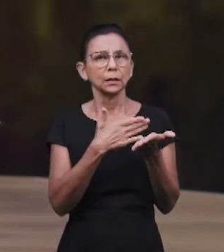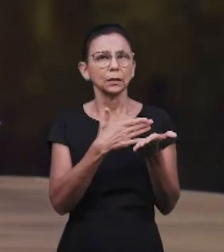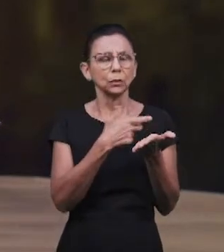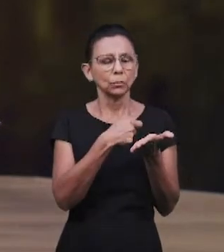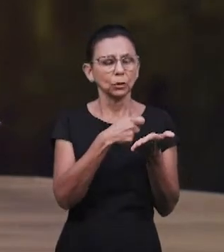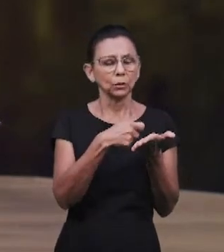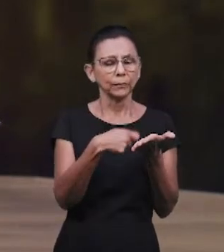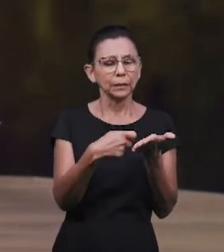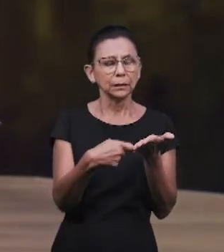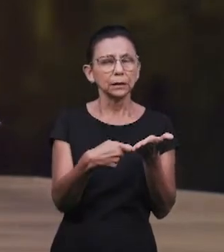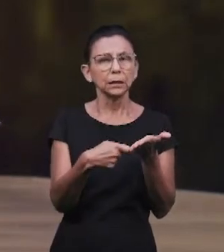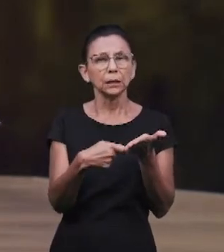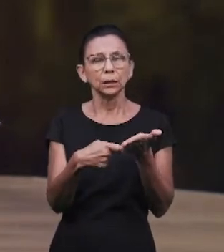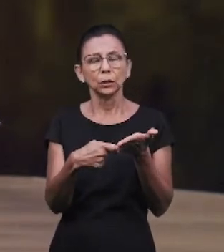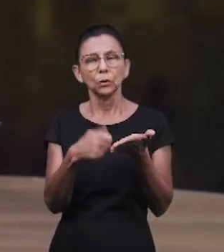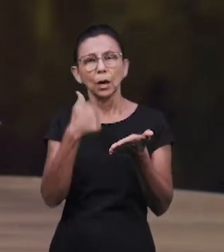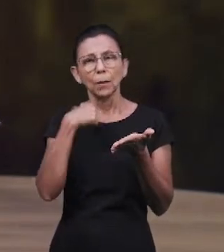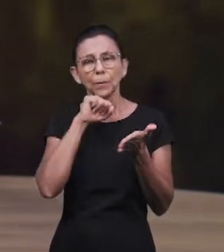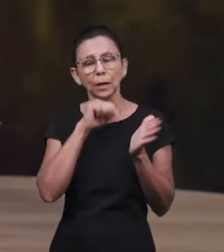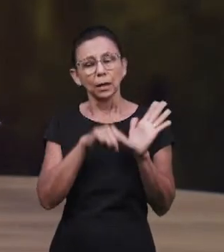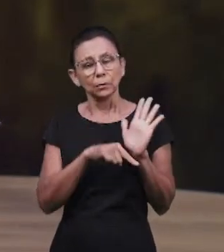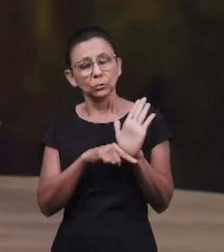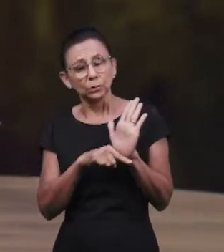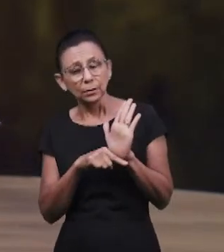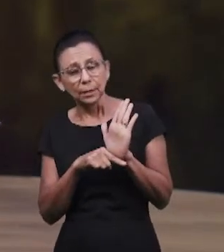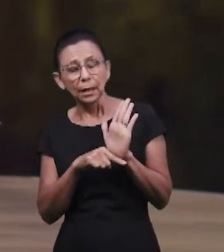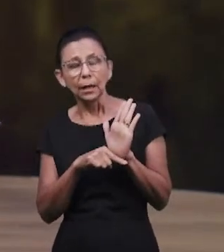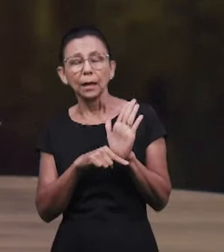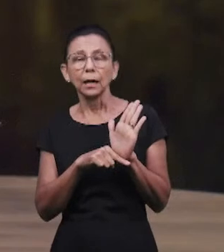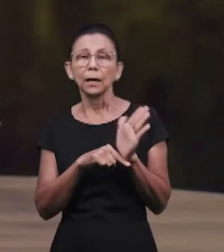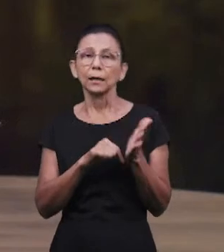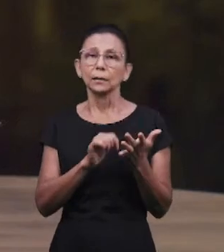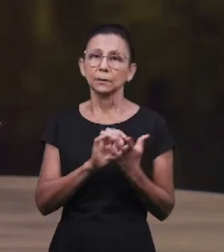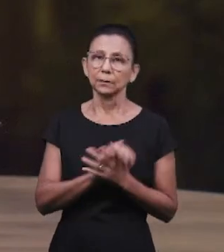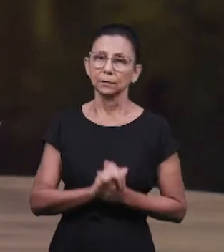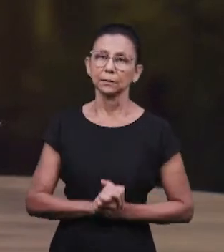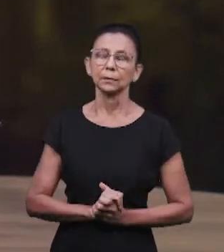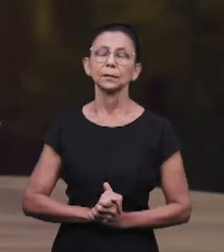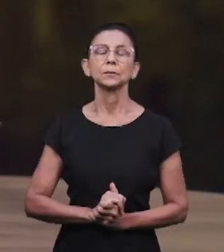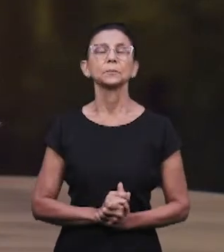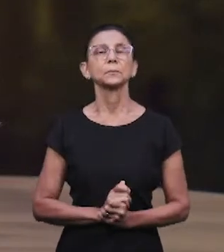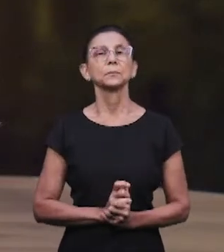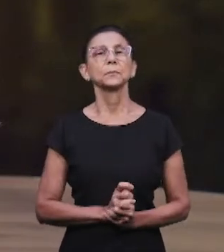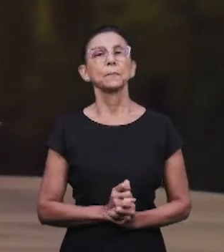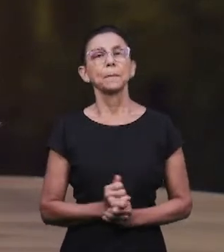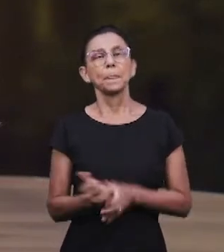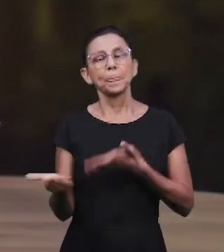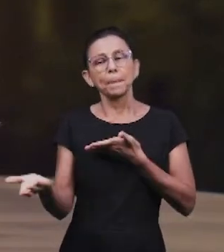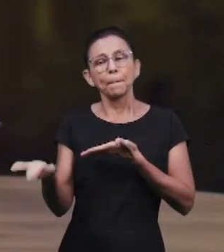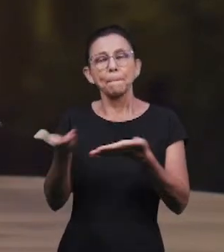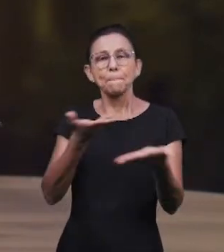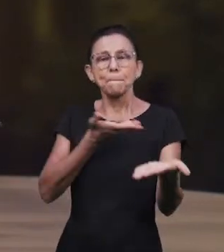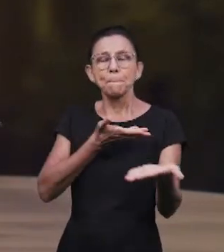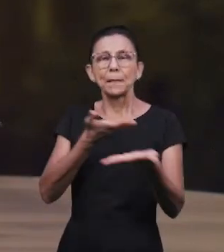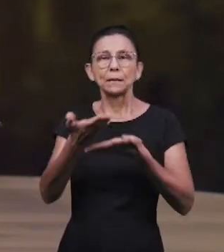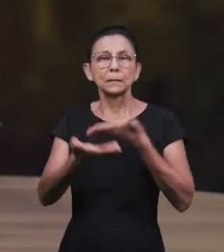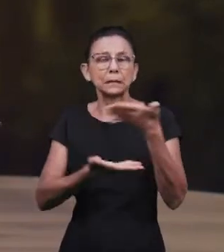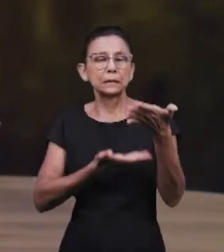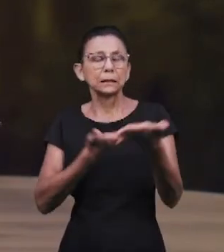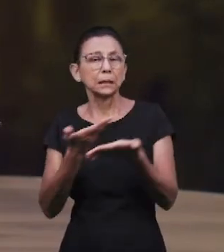vão ajudá-las a acompanhar no culto, e assim vão